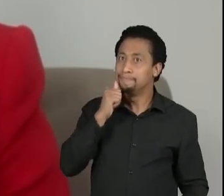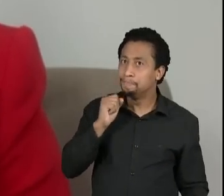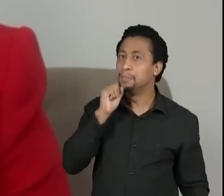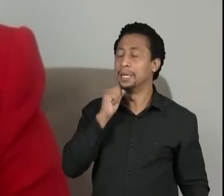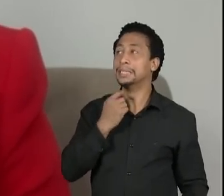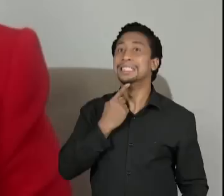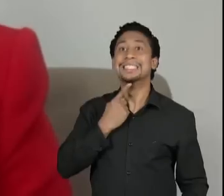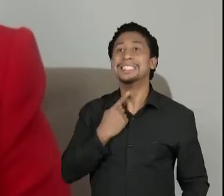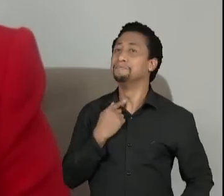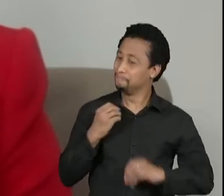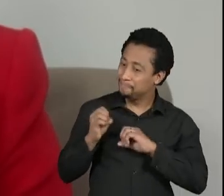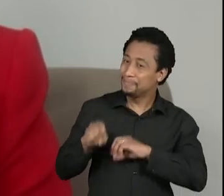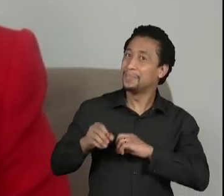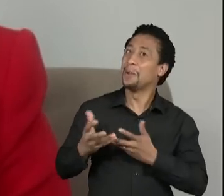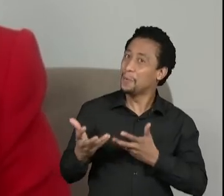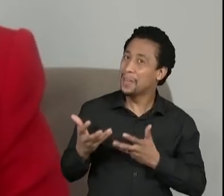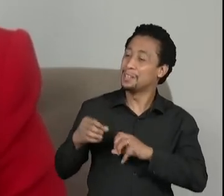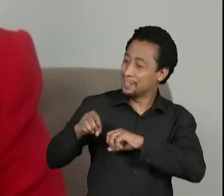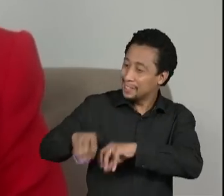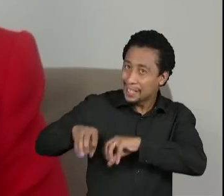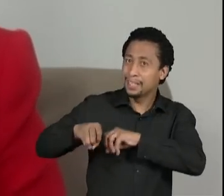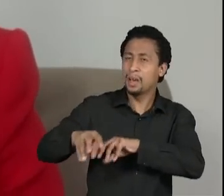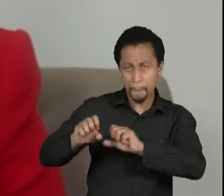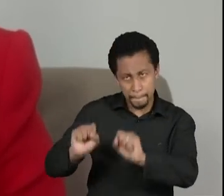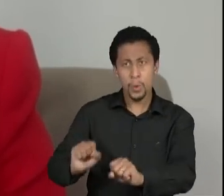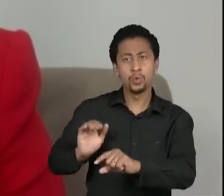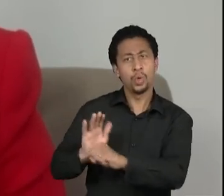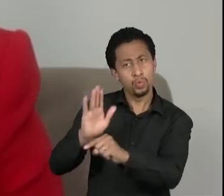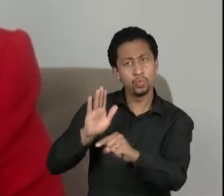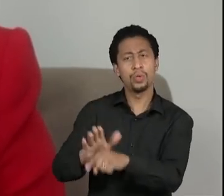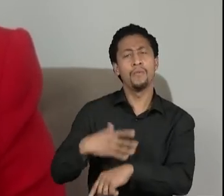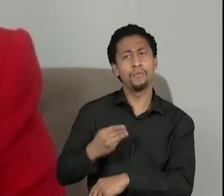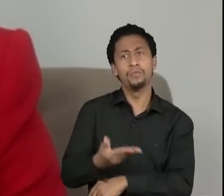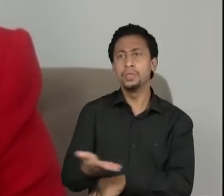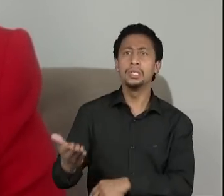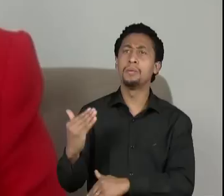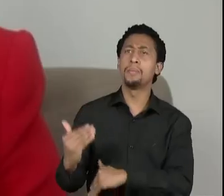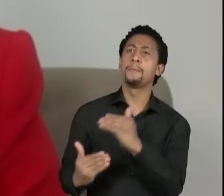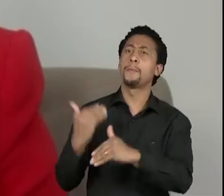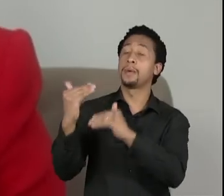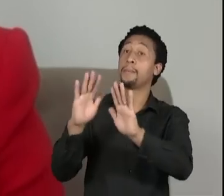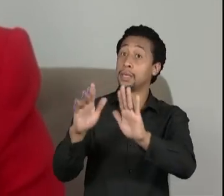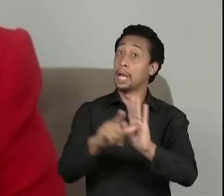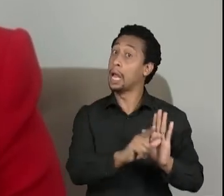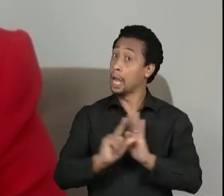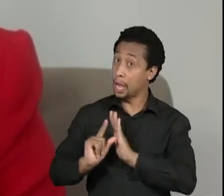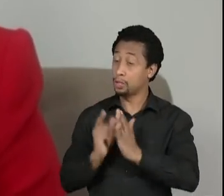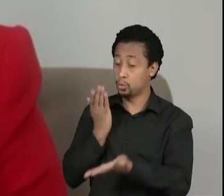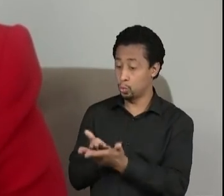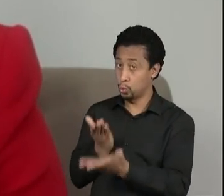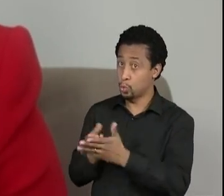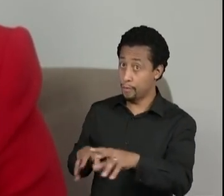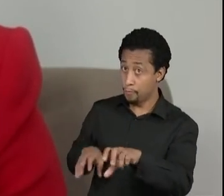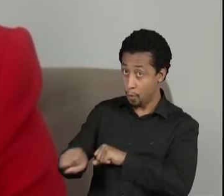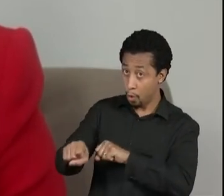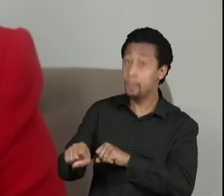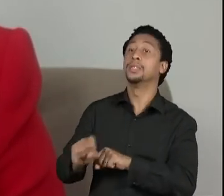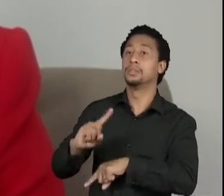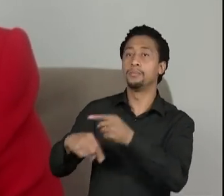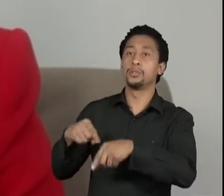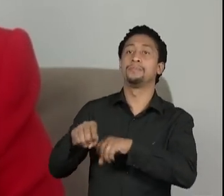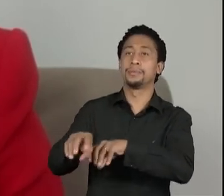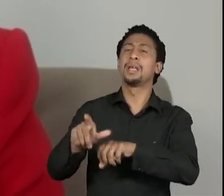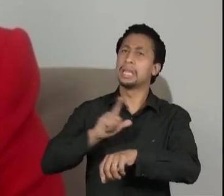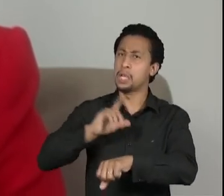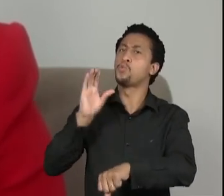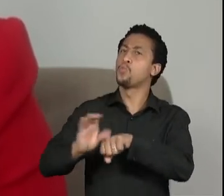ensinar certamente pode fazer grandes coisas pela educação do seu filho, estudando, né, se capacitando. Existem muitos